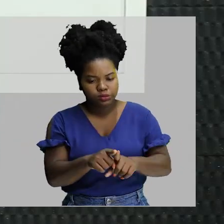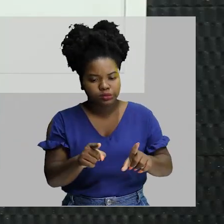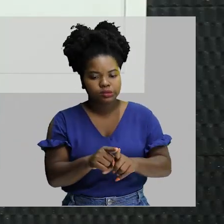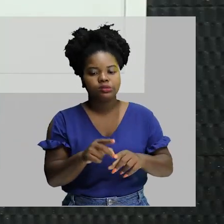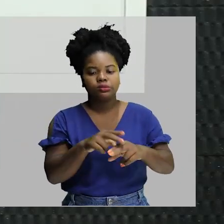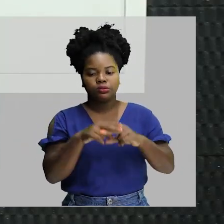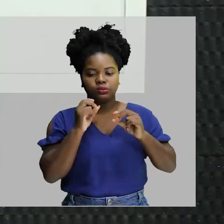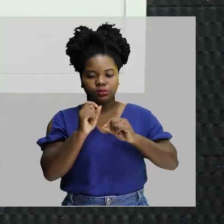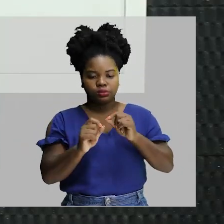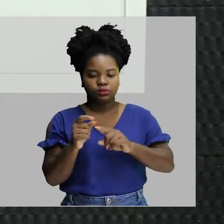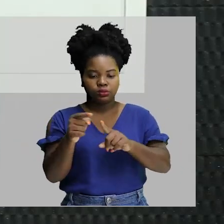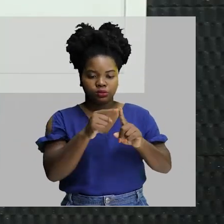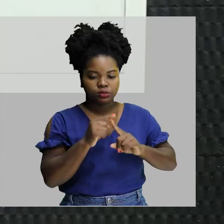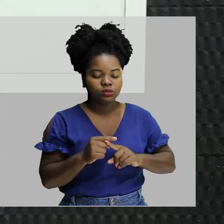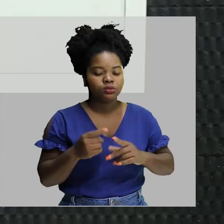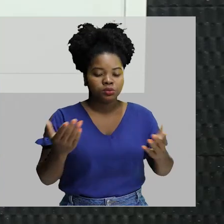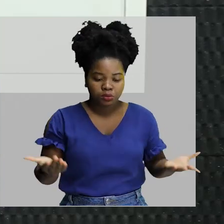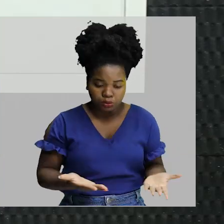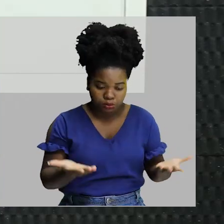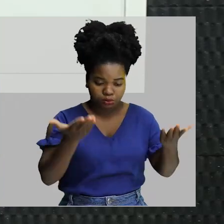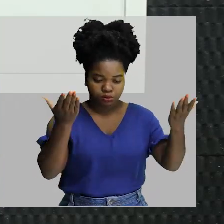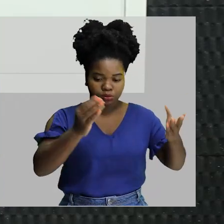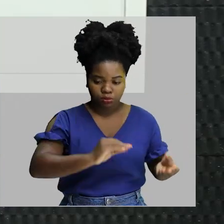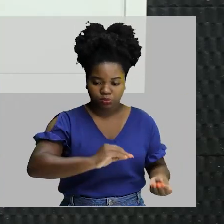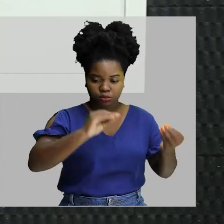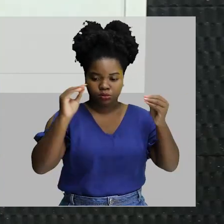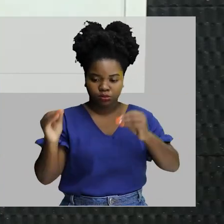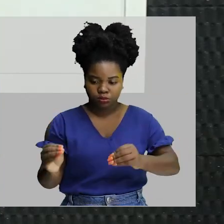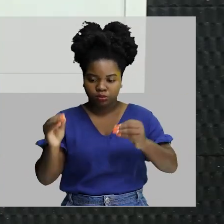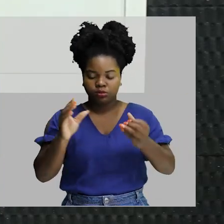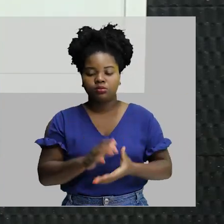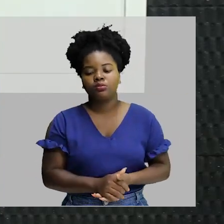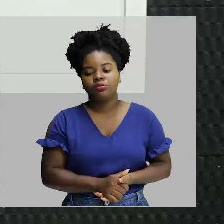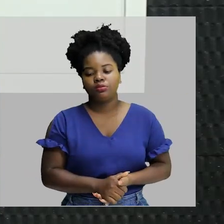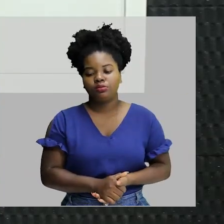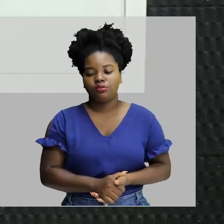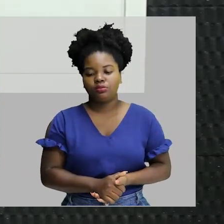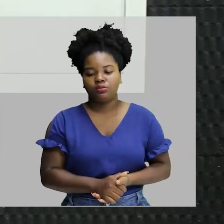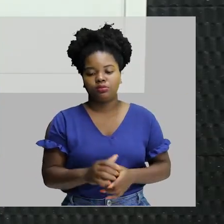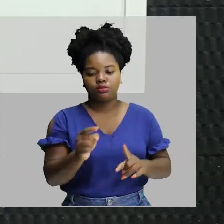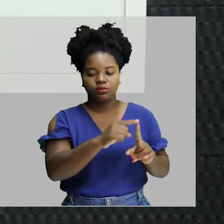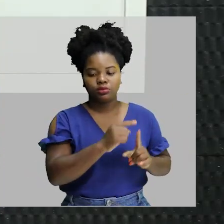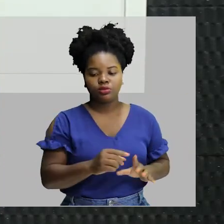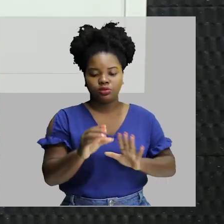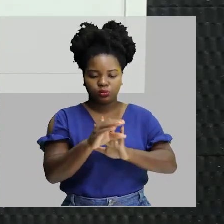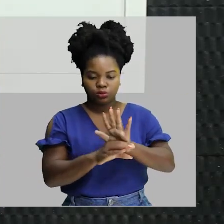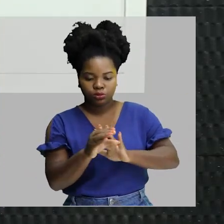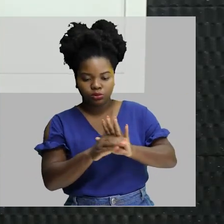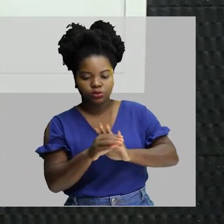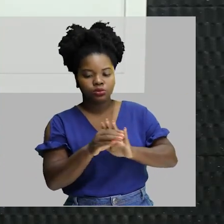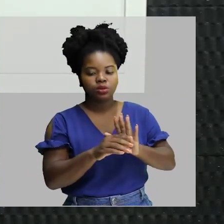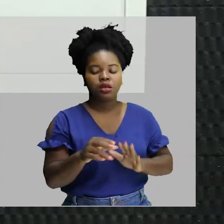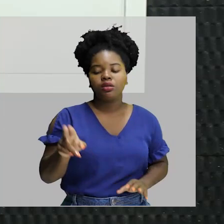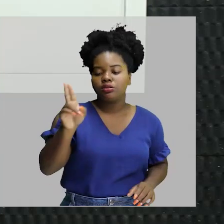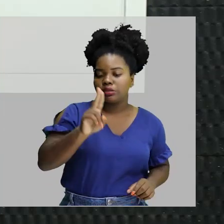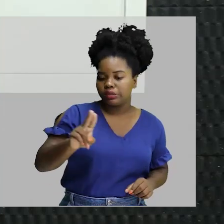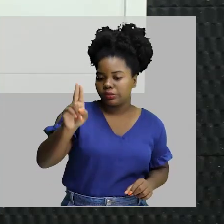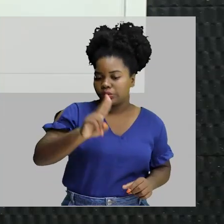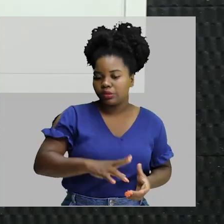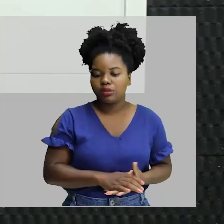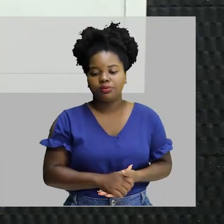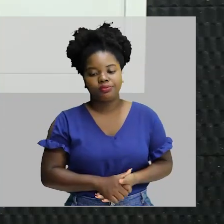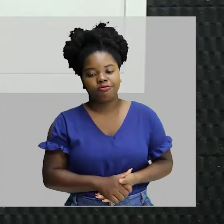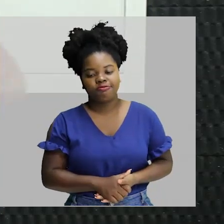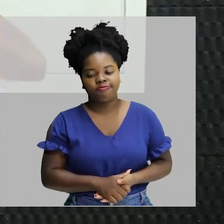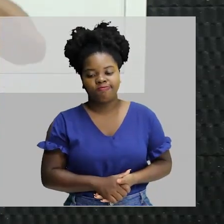partir dos elementos que são estipulados, a partir dos elementos que são colocados, a partir dos conceitos que são sempre usados, que